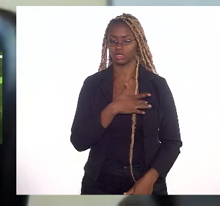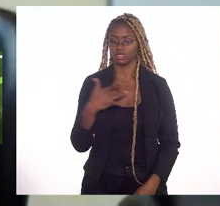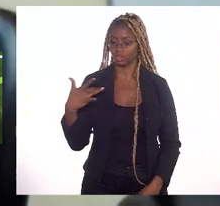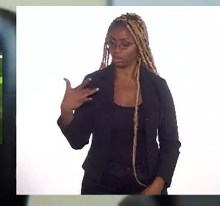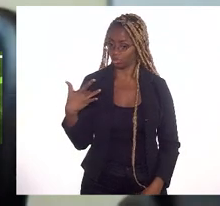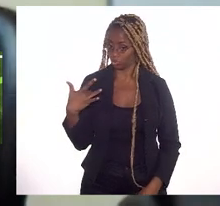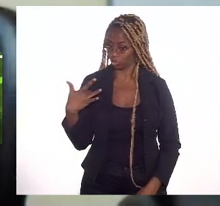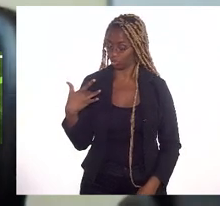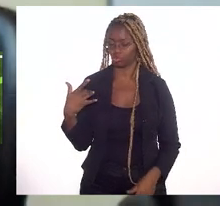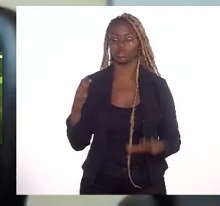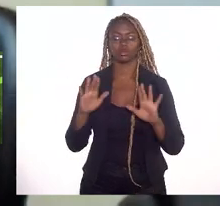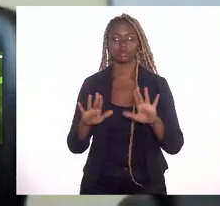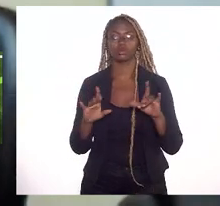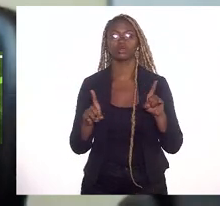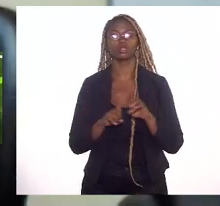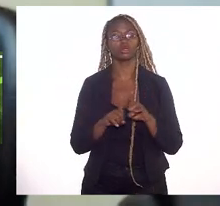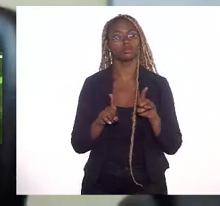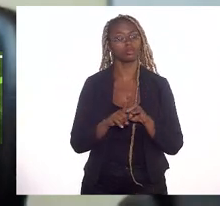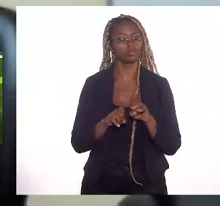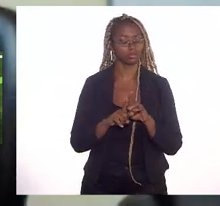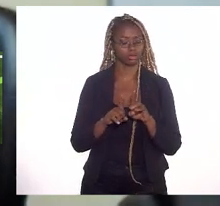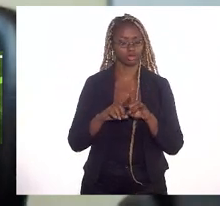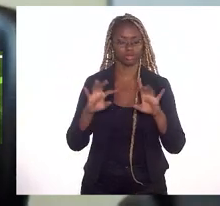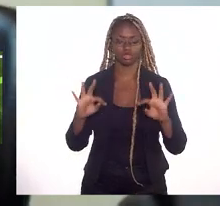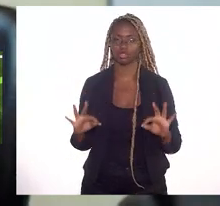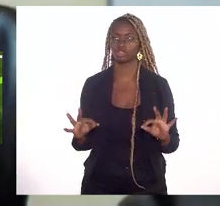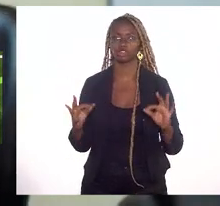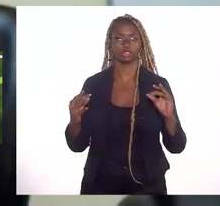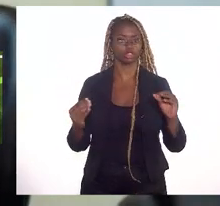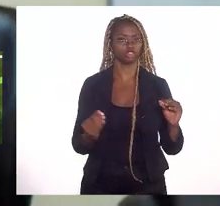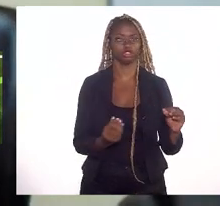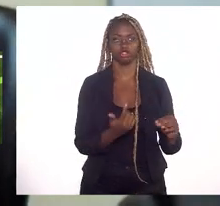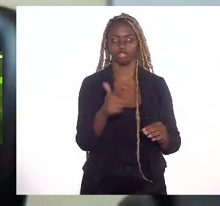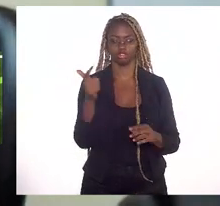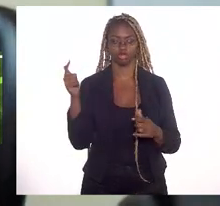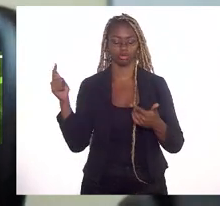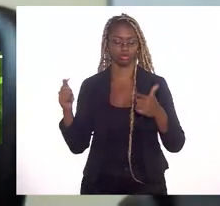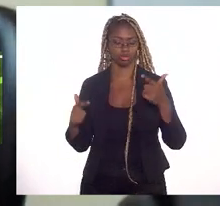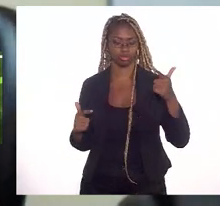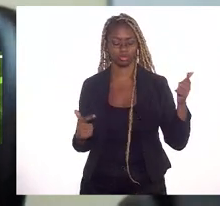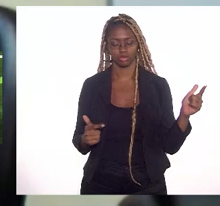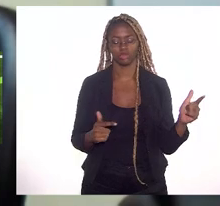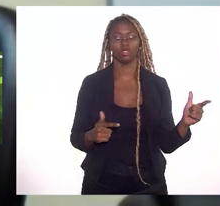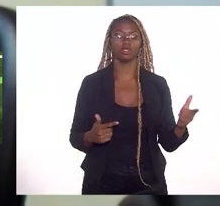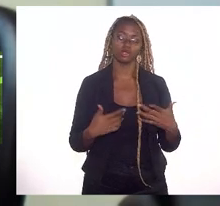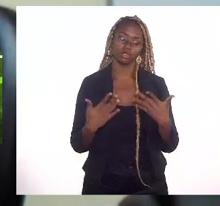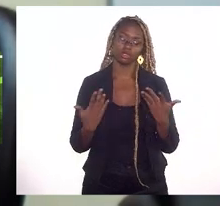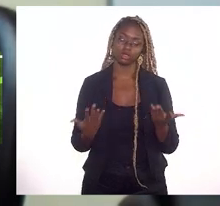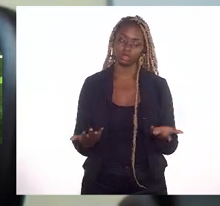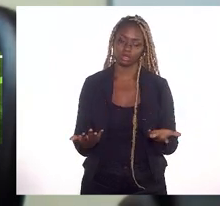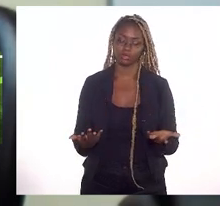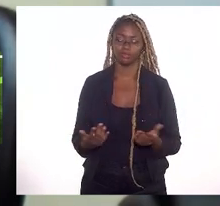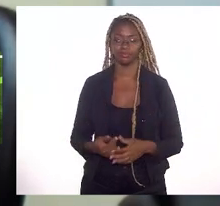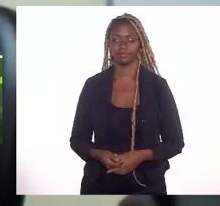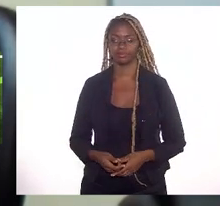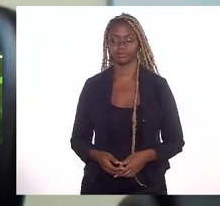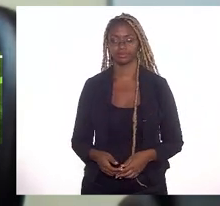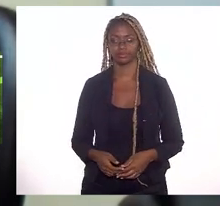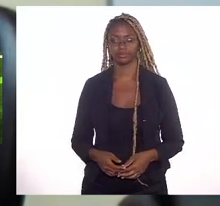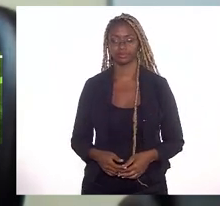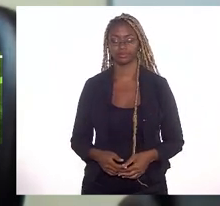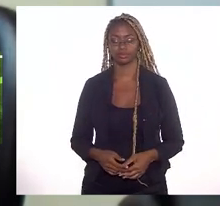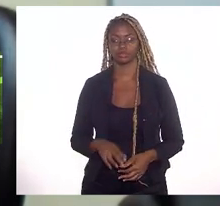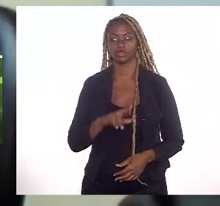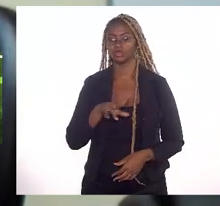si, mas a parte de todos os demais componentes de trabalho e tudo mais. Então, não